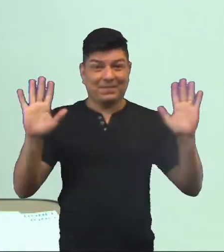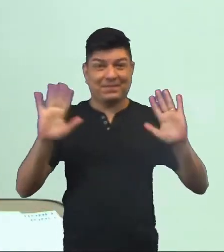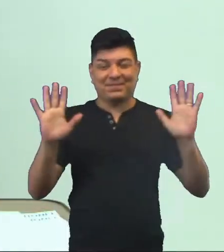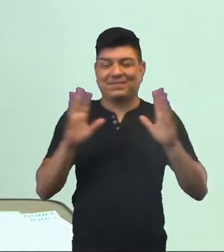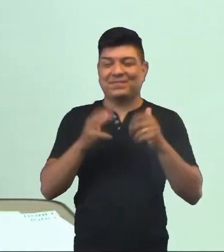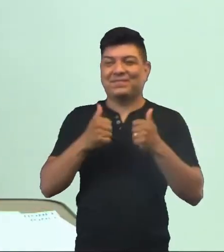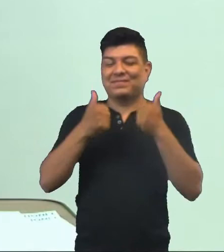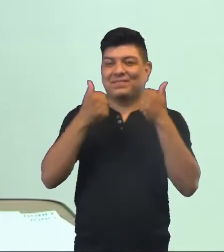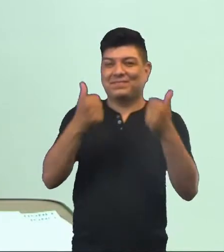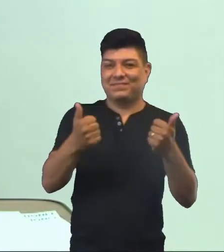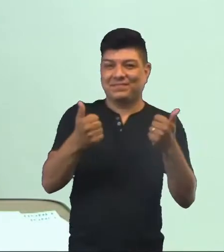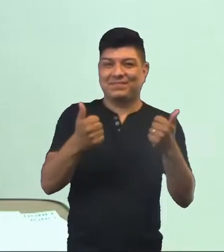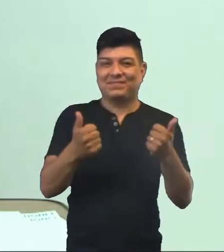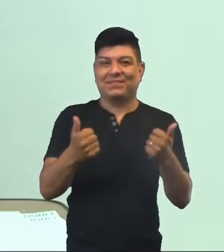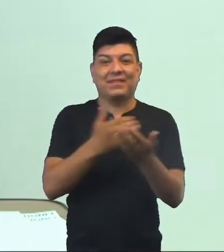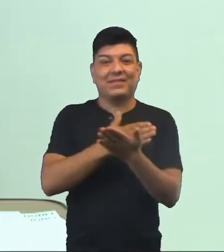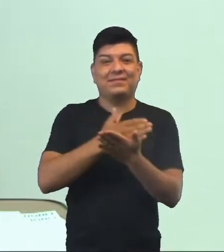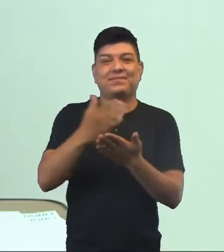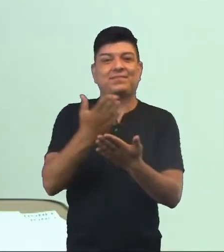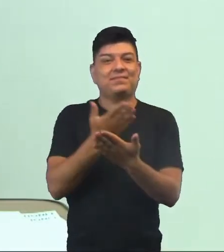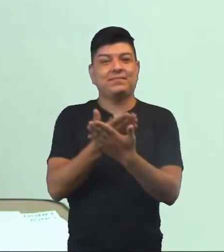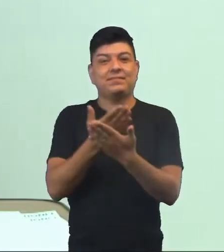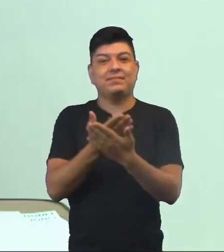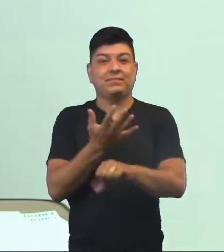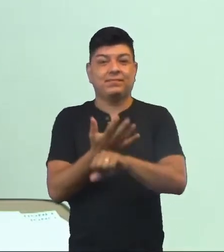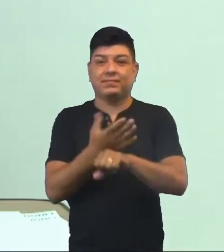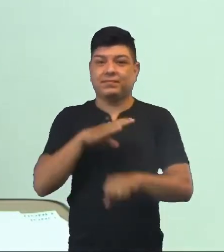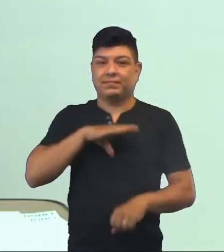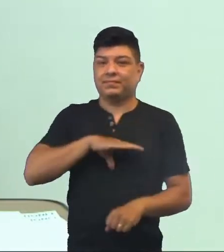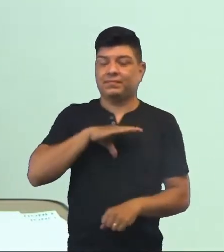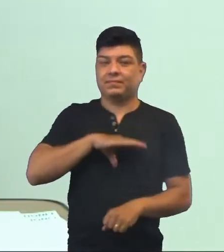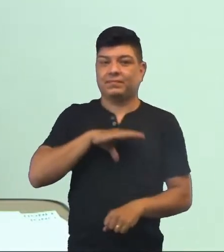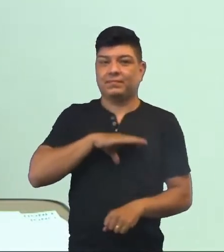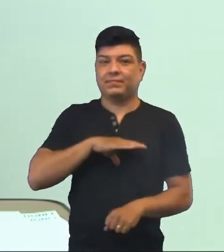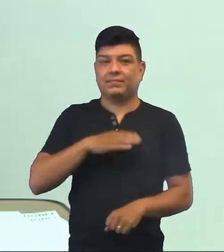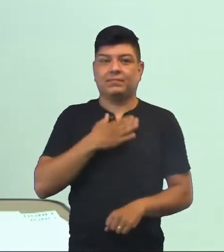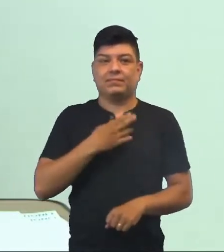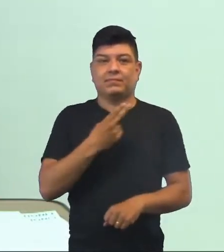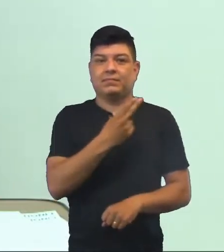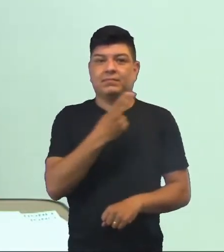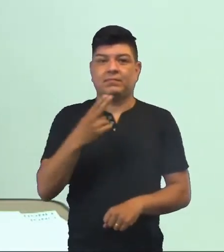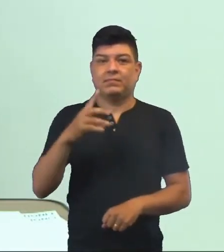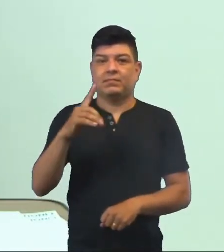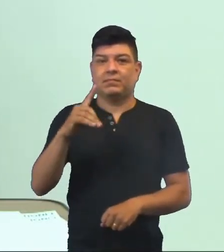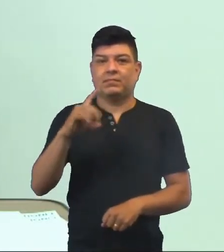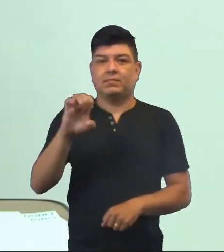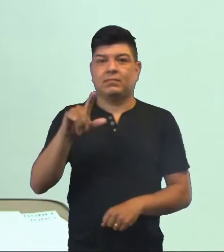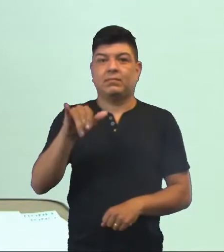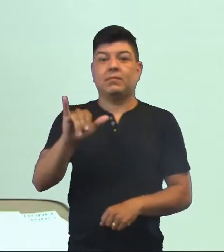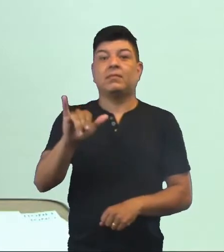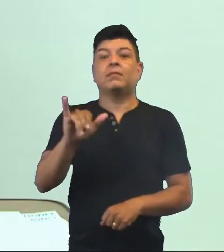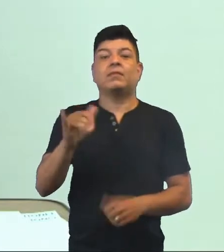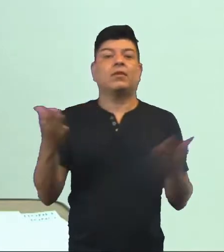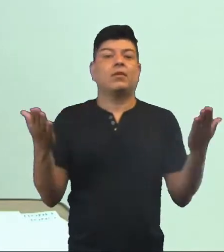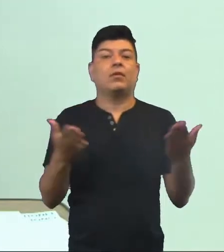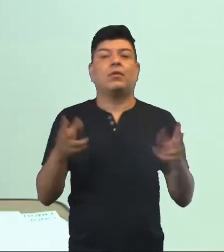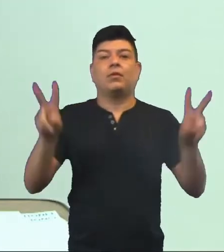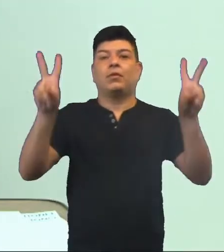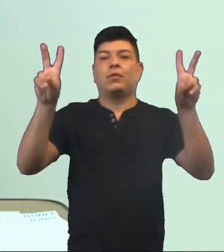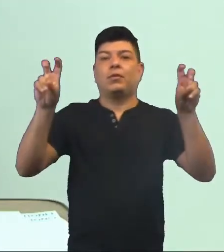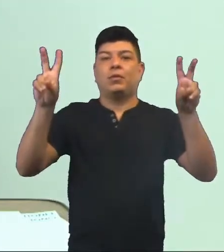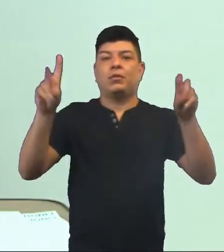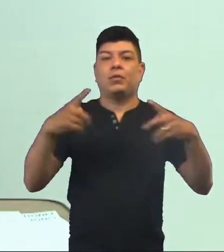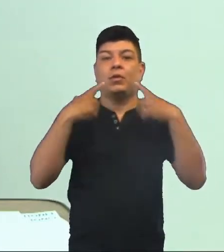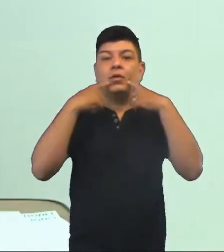Olá, pessoal, tudo bem? Vamos dar início a mais uma aula de língua portuguesa. Sou a professora Deli e hoje falaremos sobre